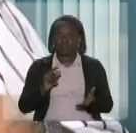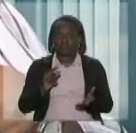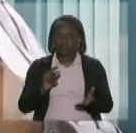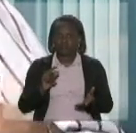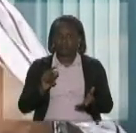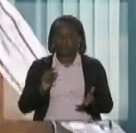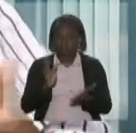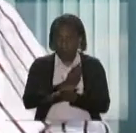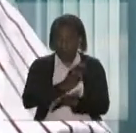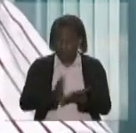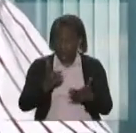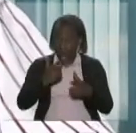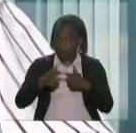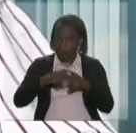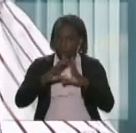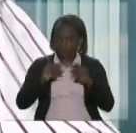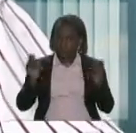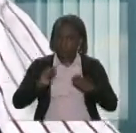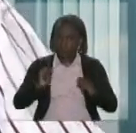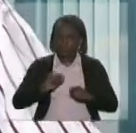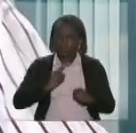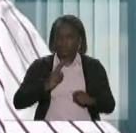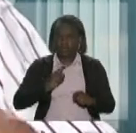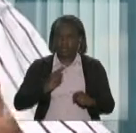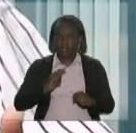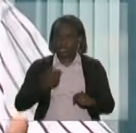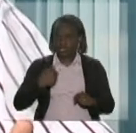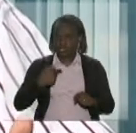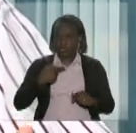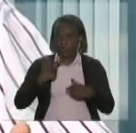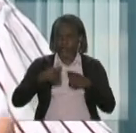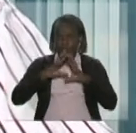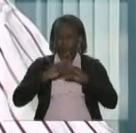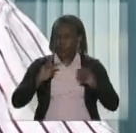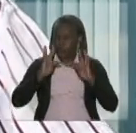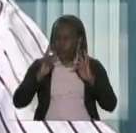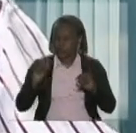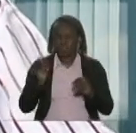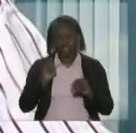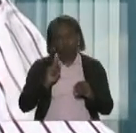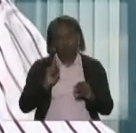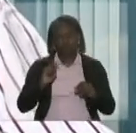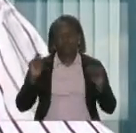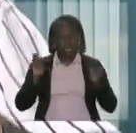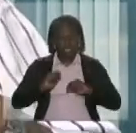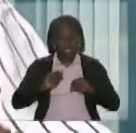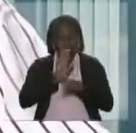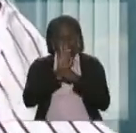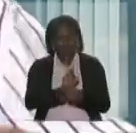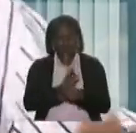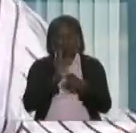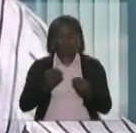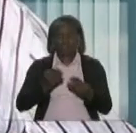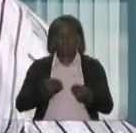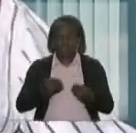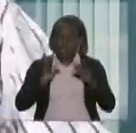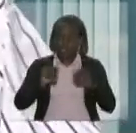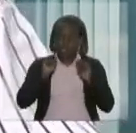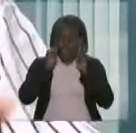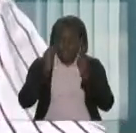algumas soluções não diria que a gente resolveria todos os problemas a gente poderia ajudar bastante assim como